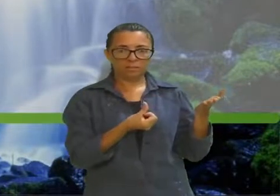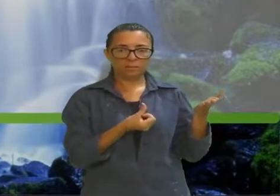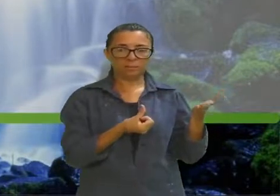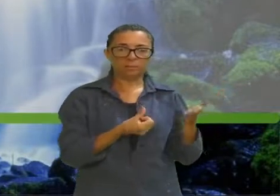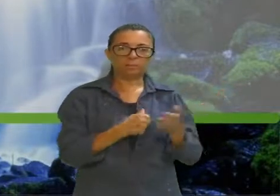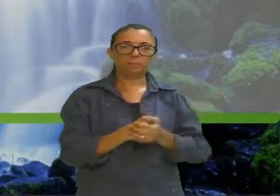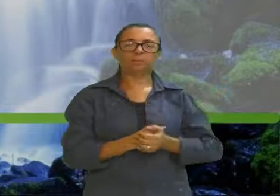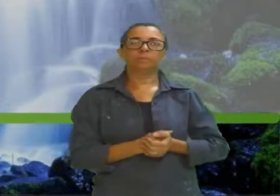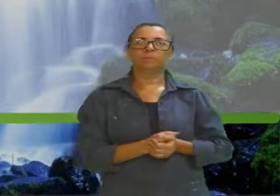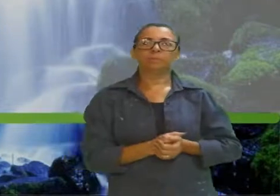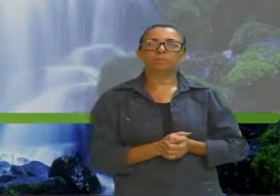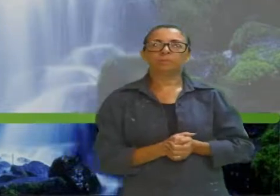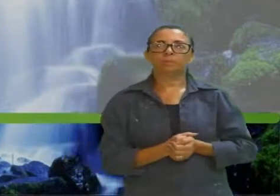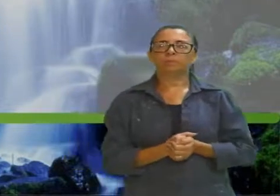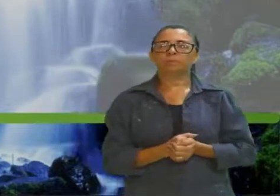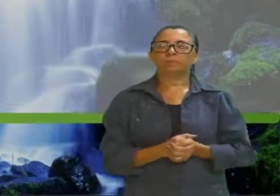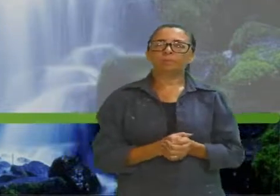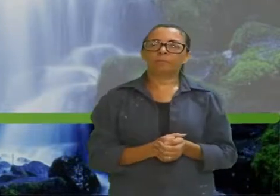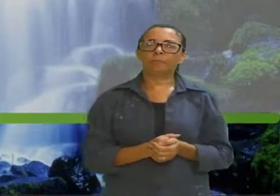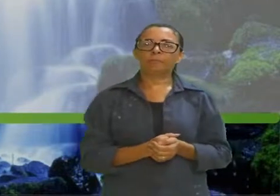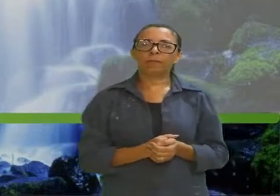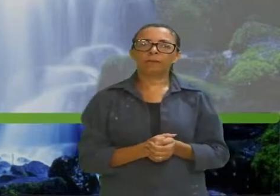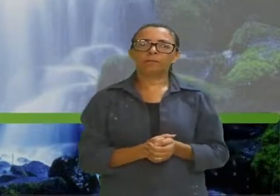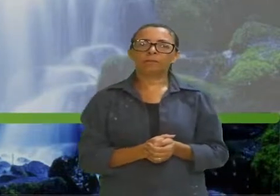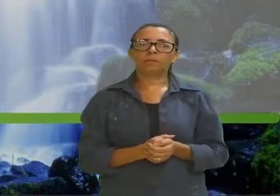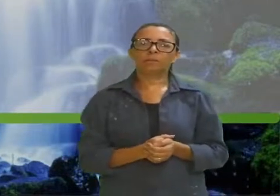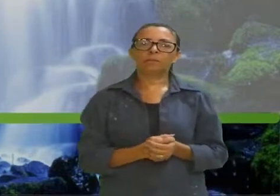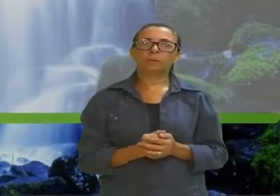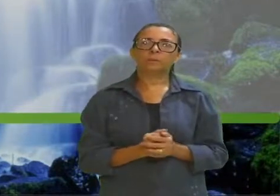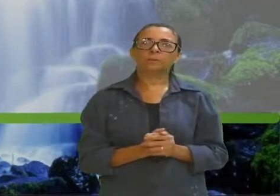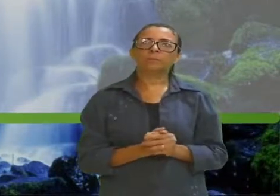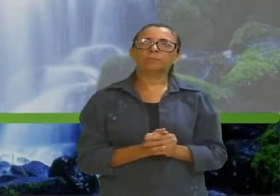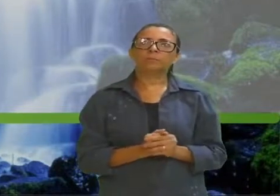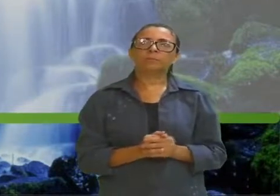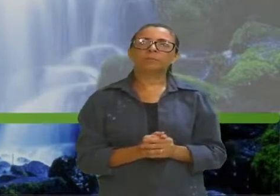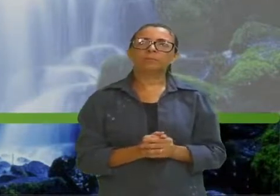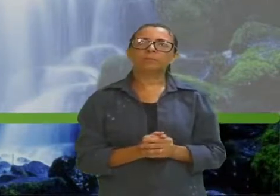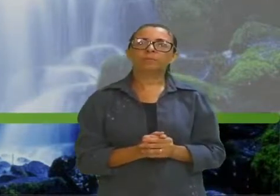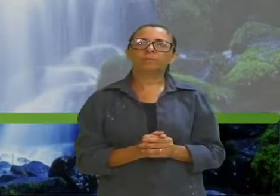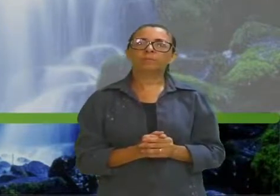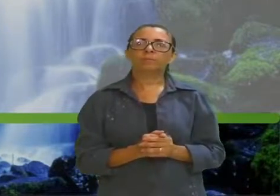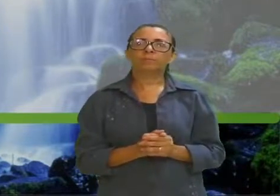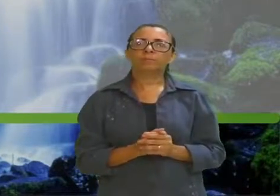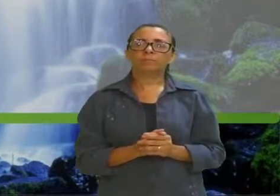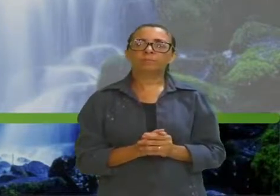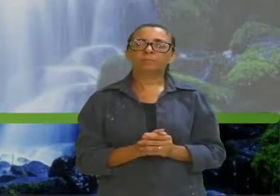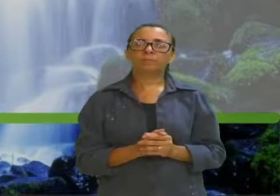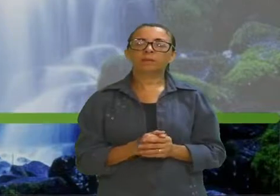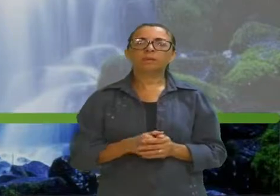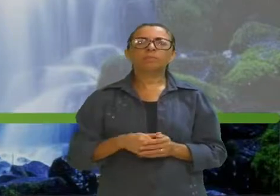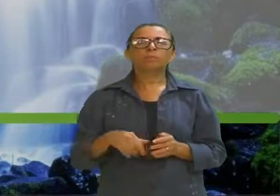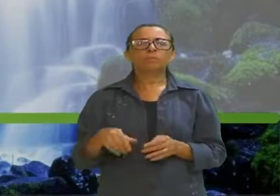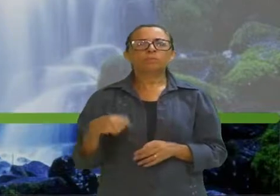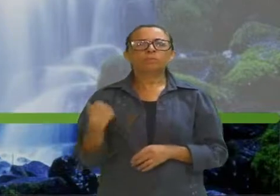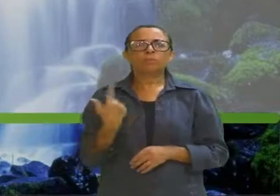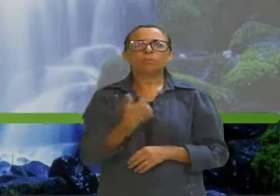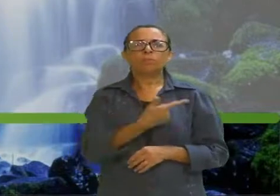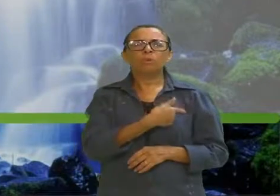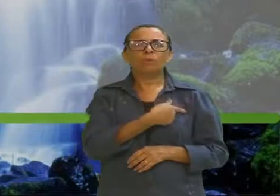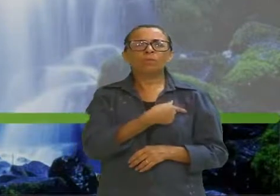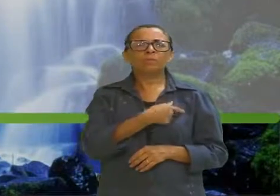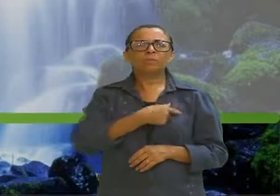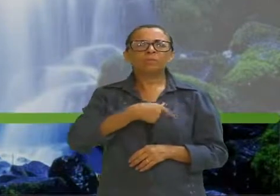tem uma passagem muito interessante do apóstolo João aqui. Ó. E nisto sabemos que